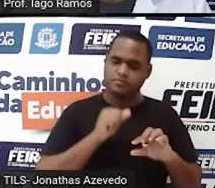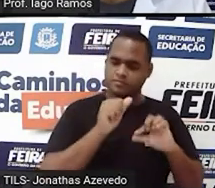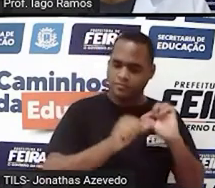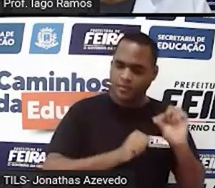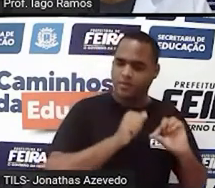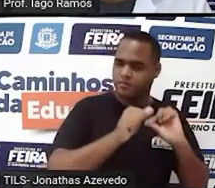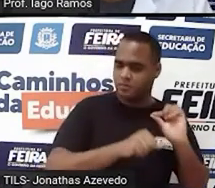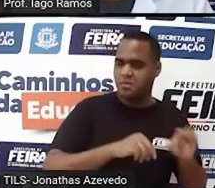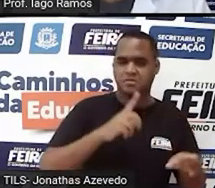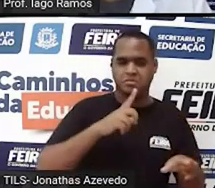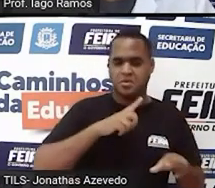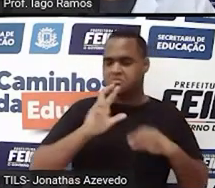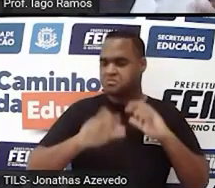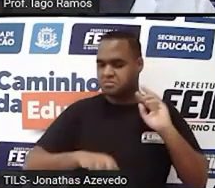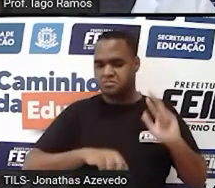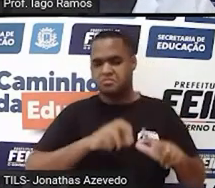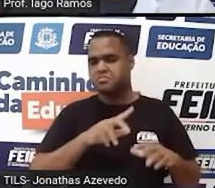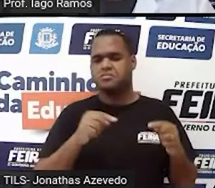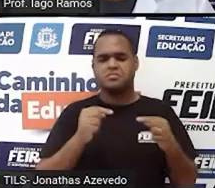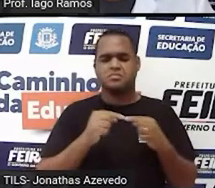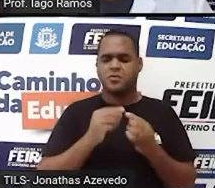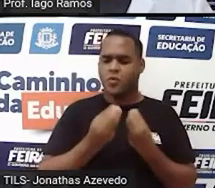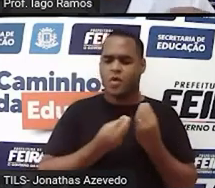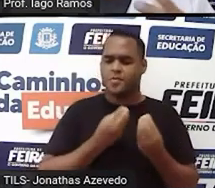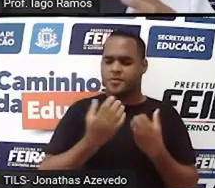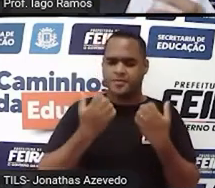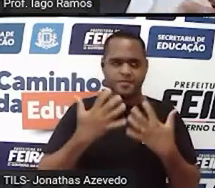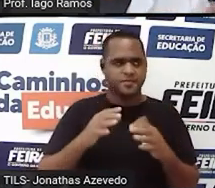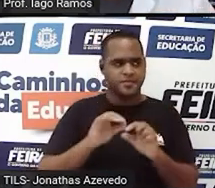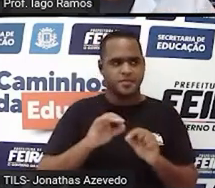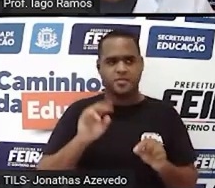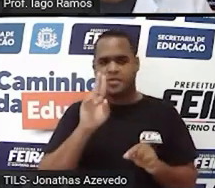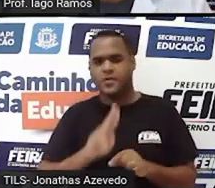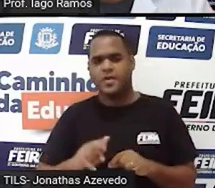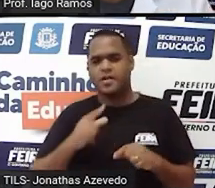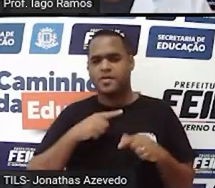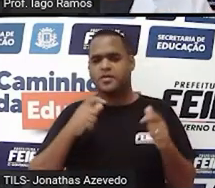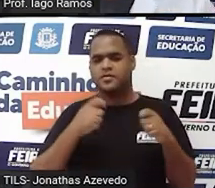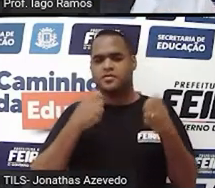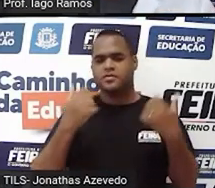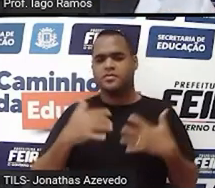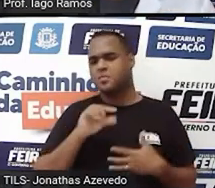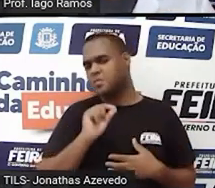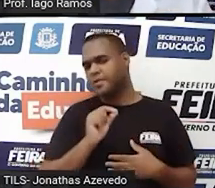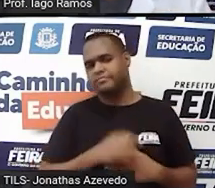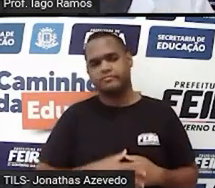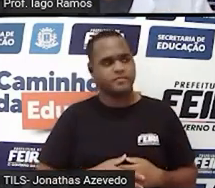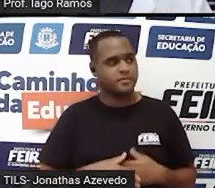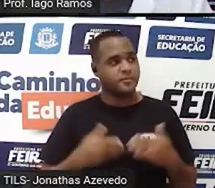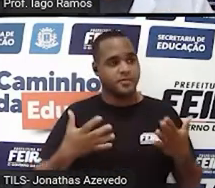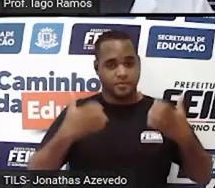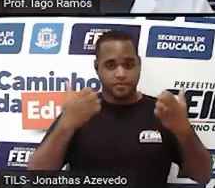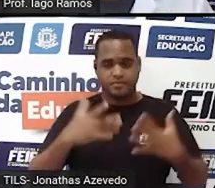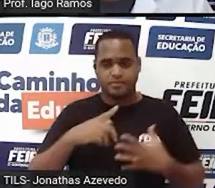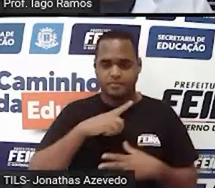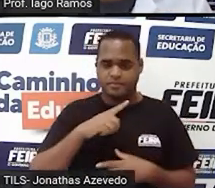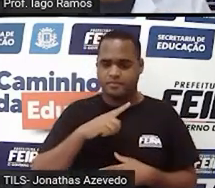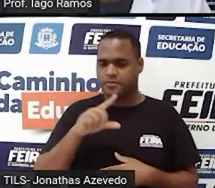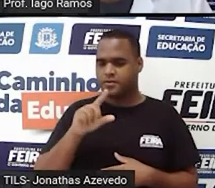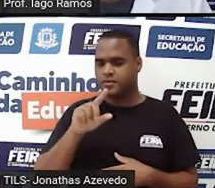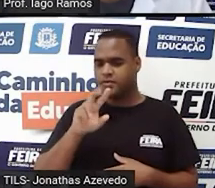do tempo né como medir né usar o quê para medir e hoje a gente tem